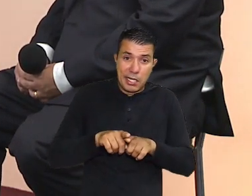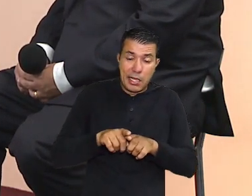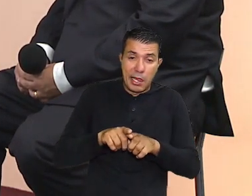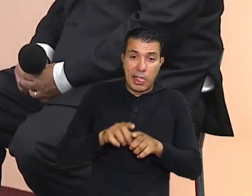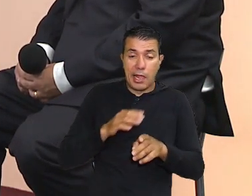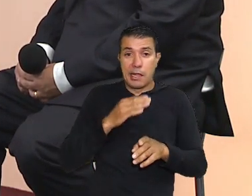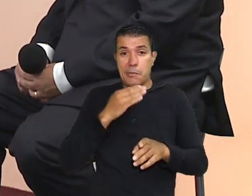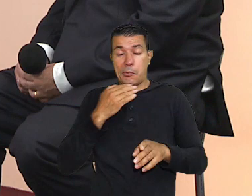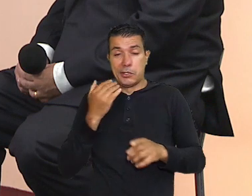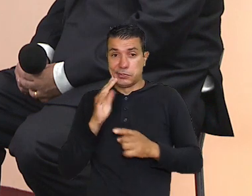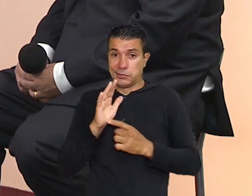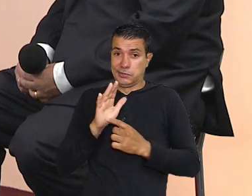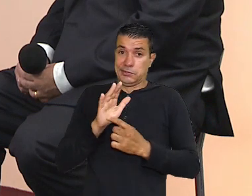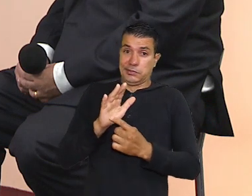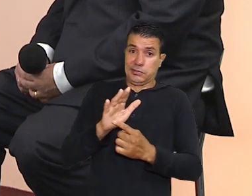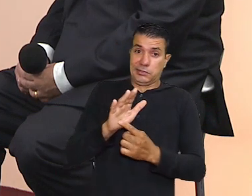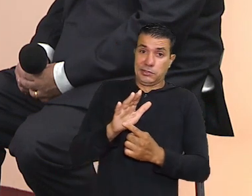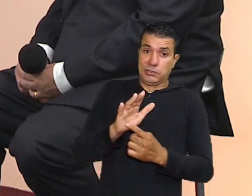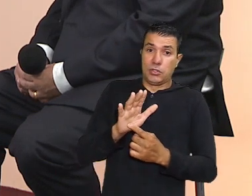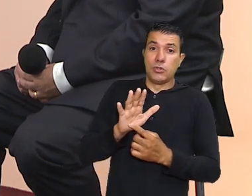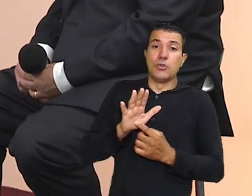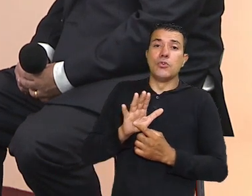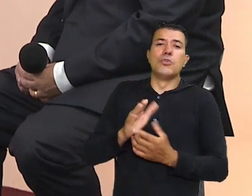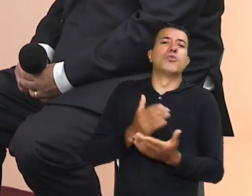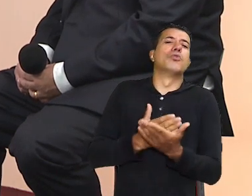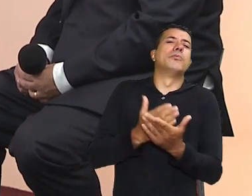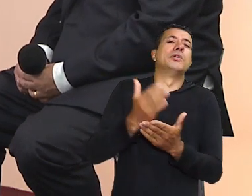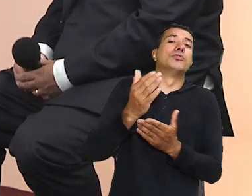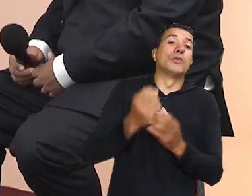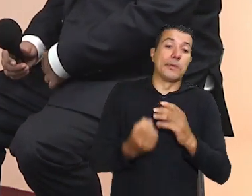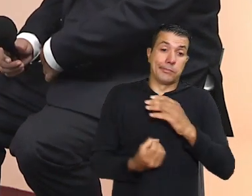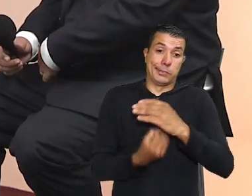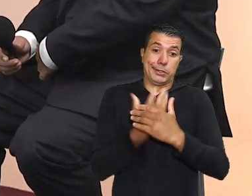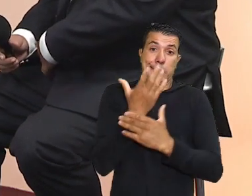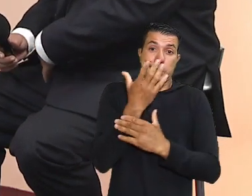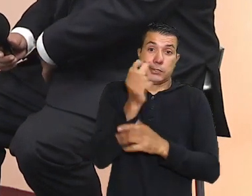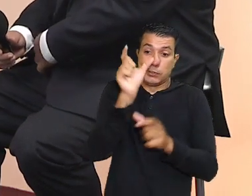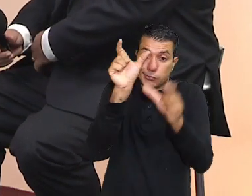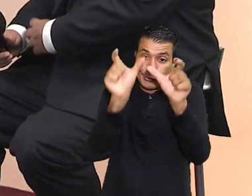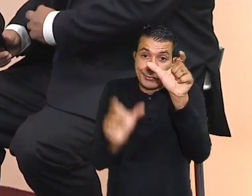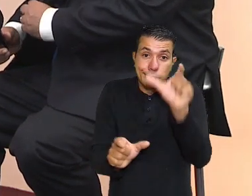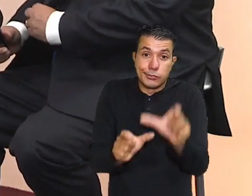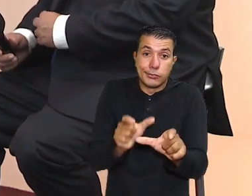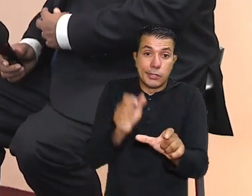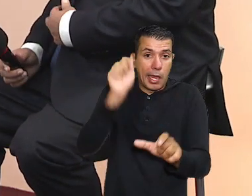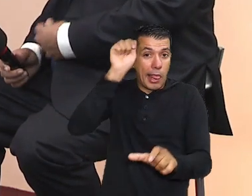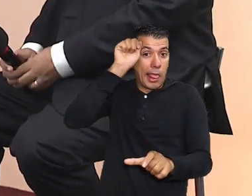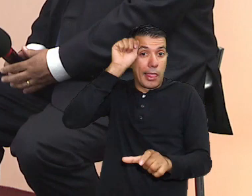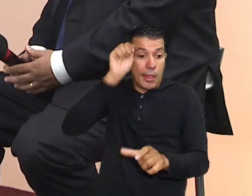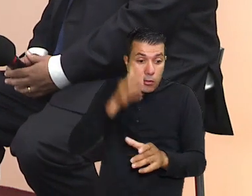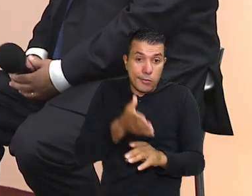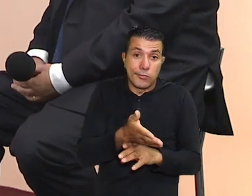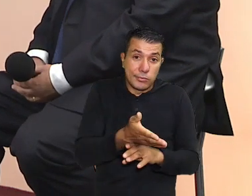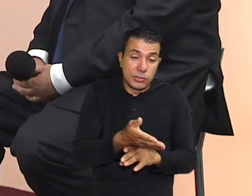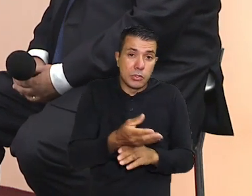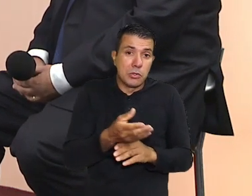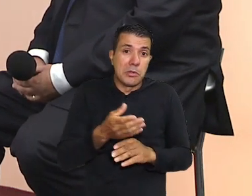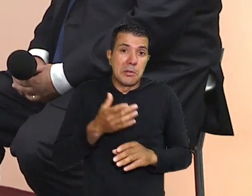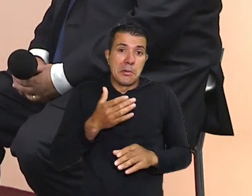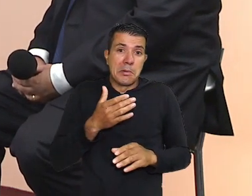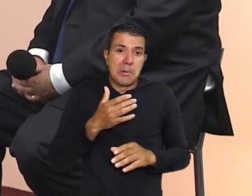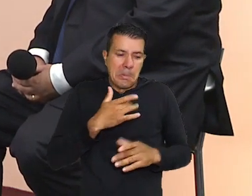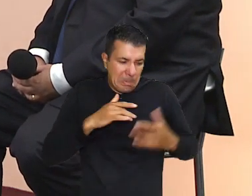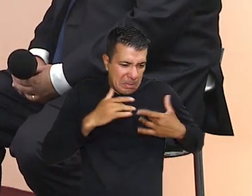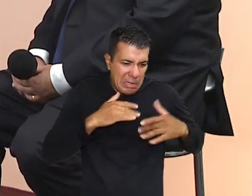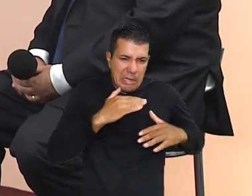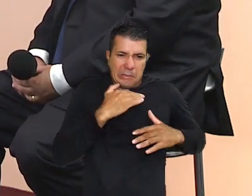nota adicionante introduzida no planeta Terra, na criação do homem. Por que que nós temos tanto medo da morte?